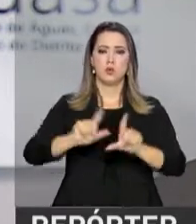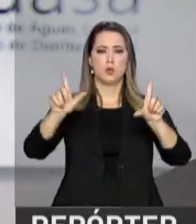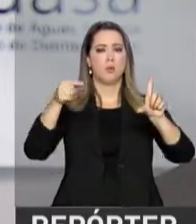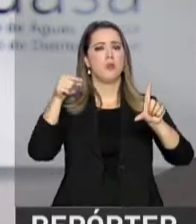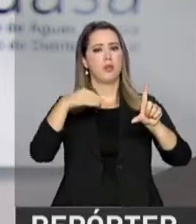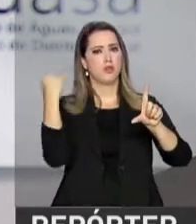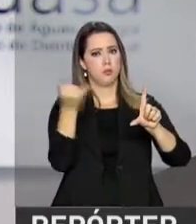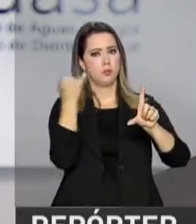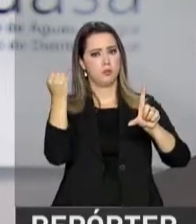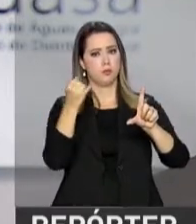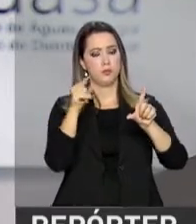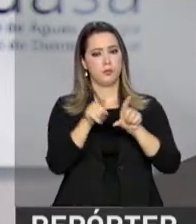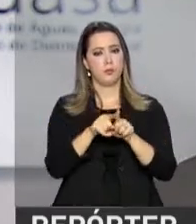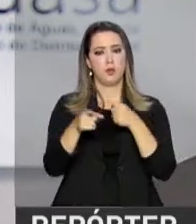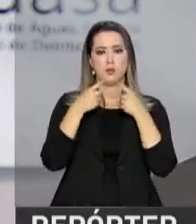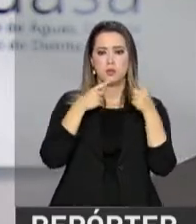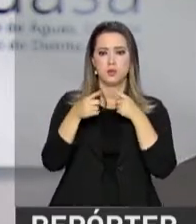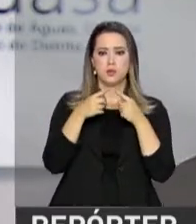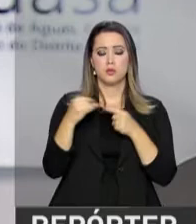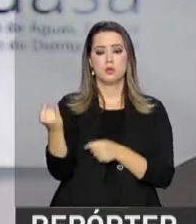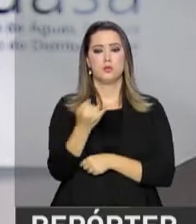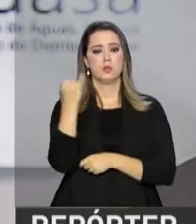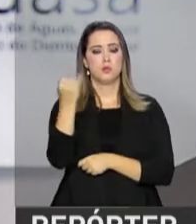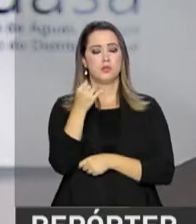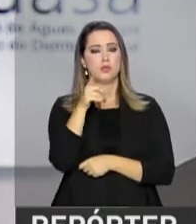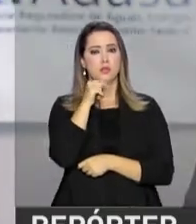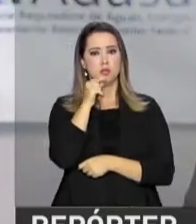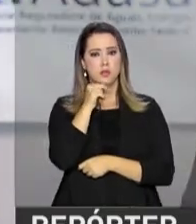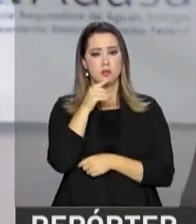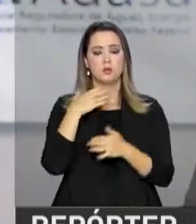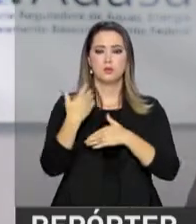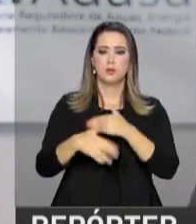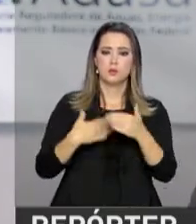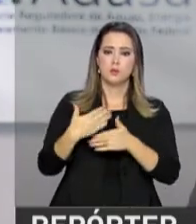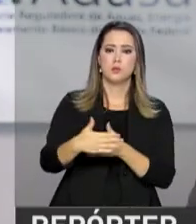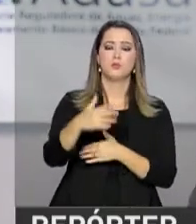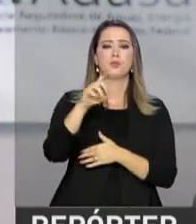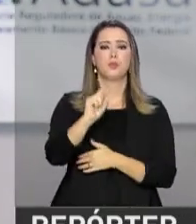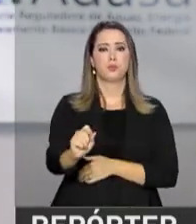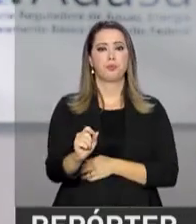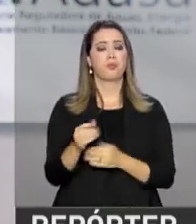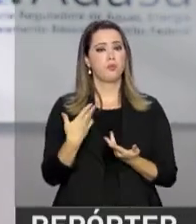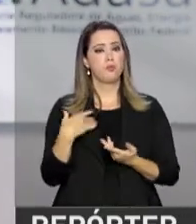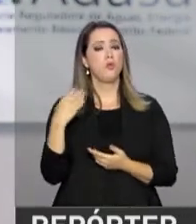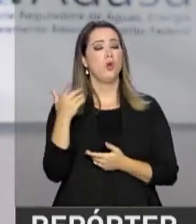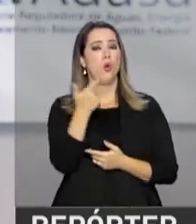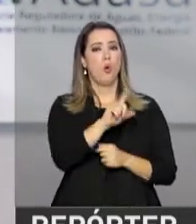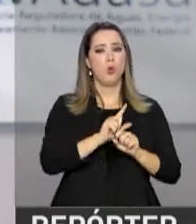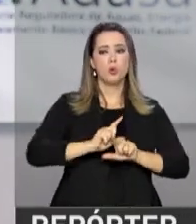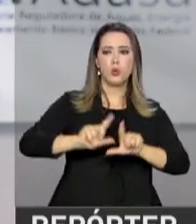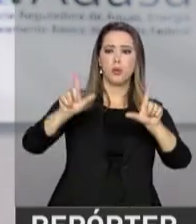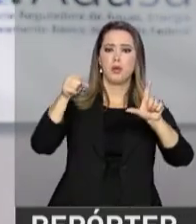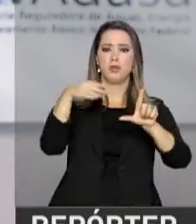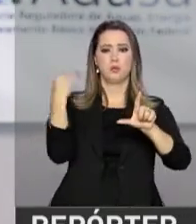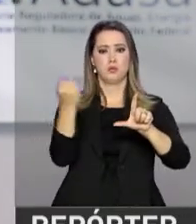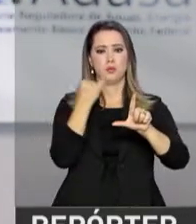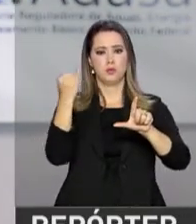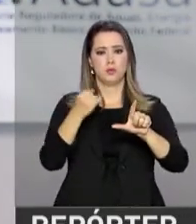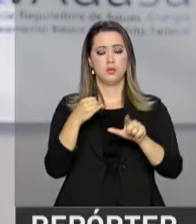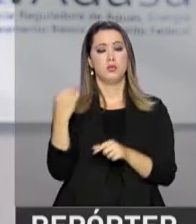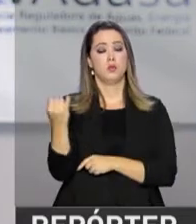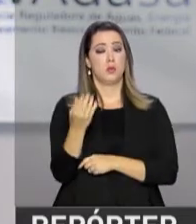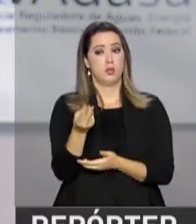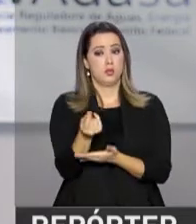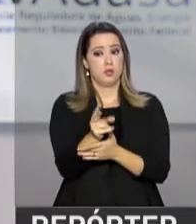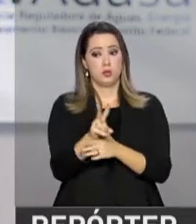vai discutir a importância da água na produção de alimentos vai ter um outro painel de alto nível muito relevante ligado ao a importância do financiamento